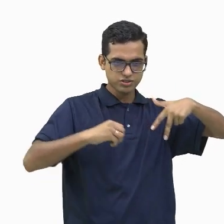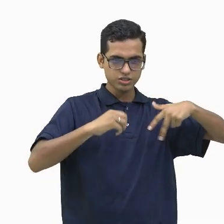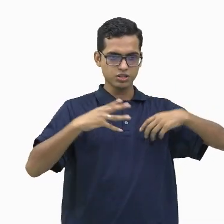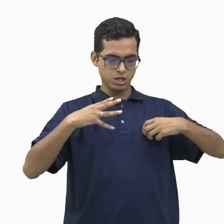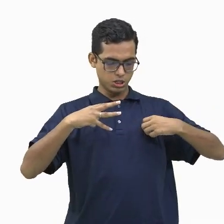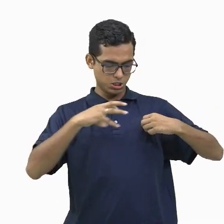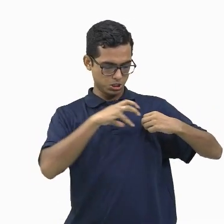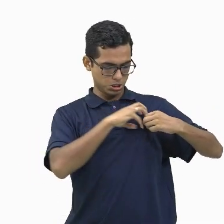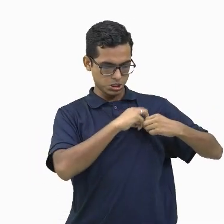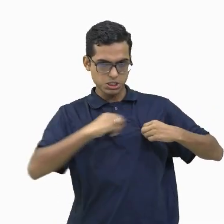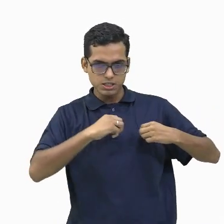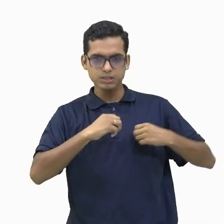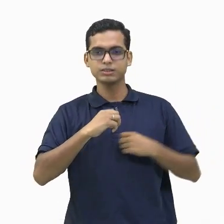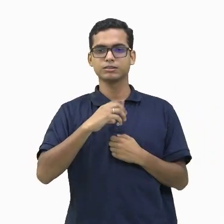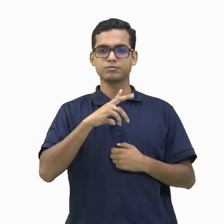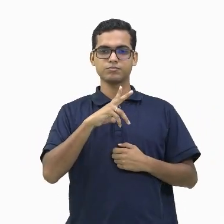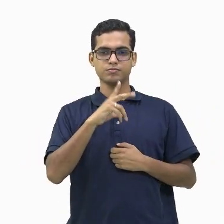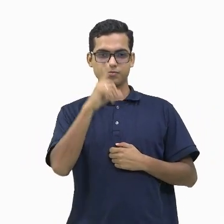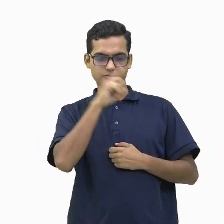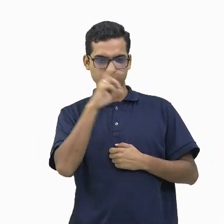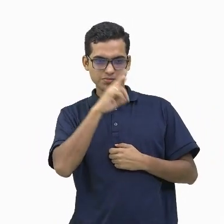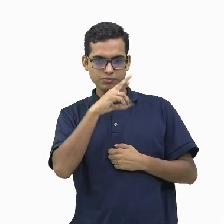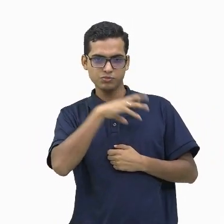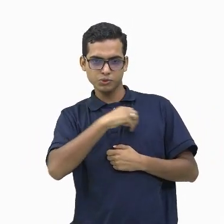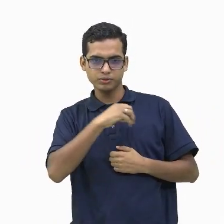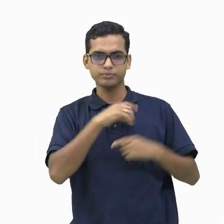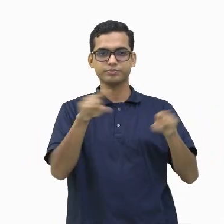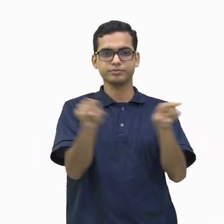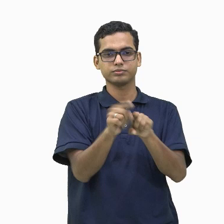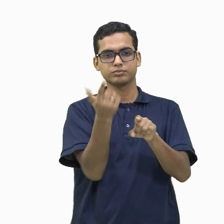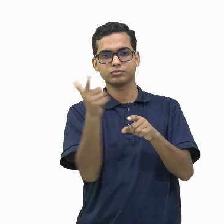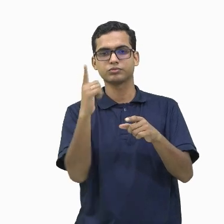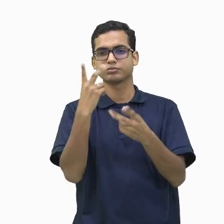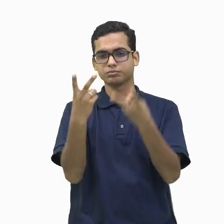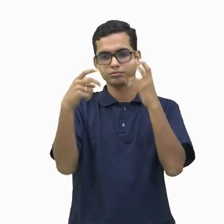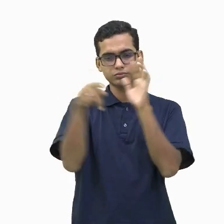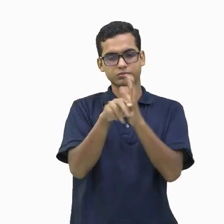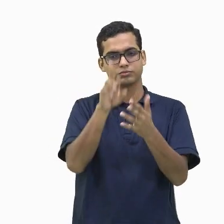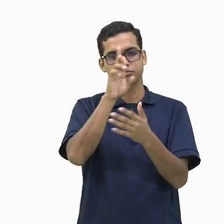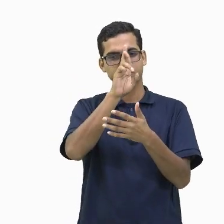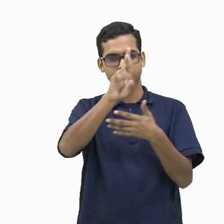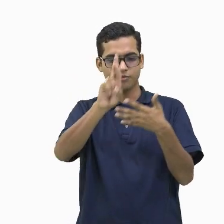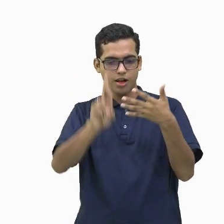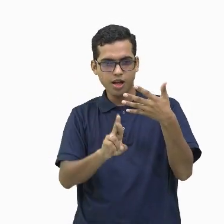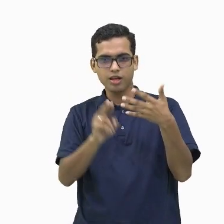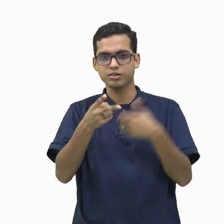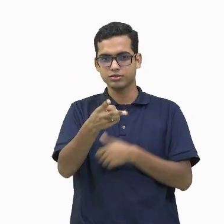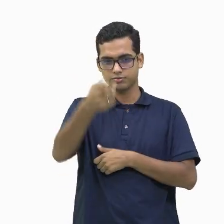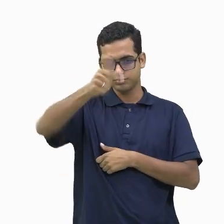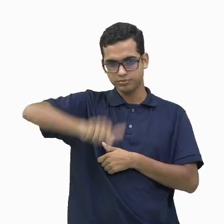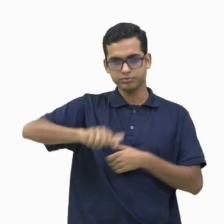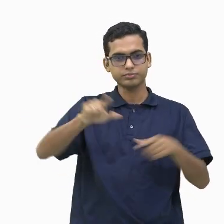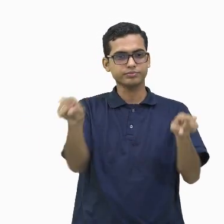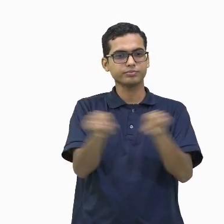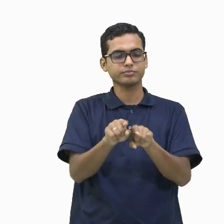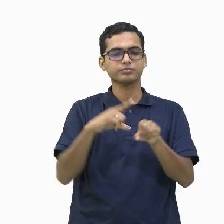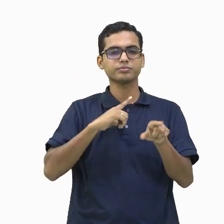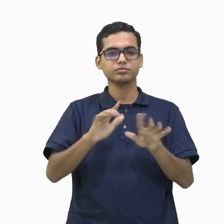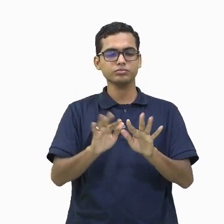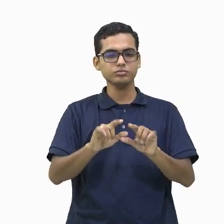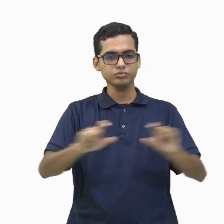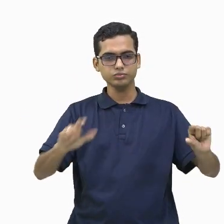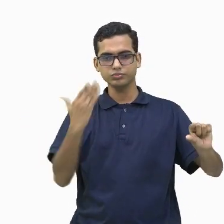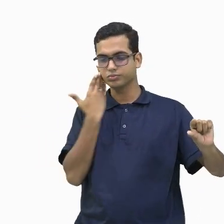então, quem com ferro fere, com ferro será ferido. Também repetição da consoante aí do som de F.